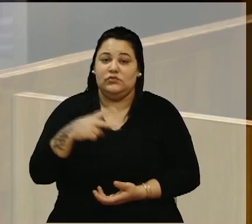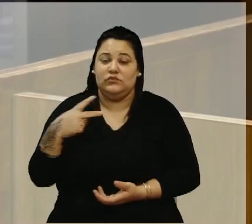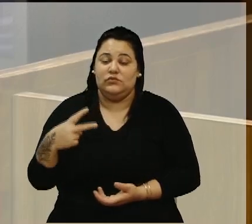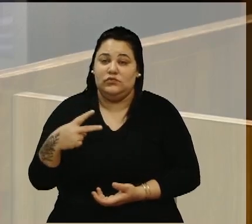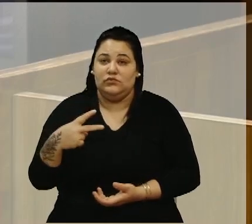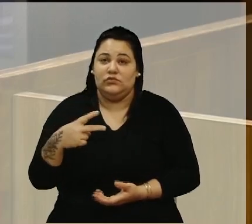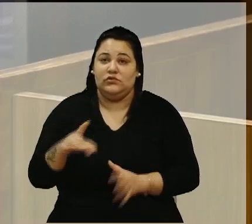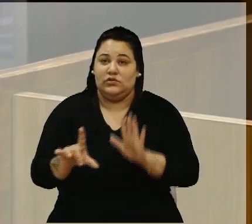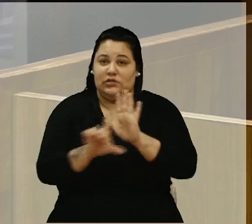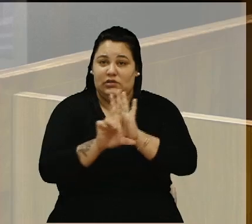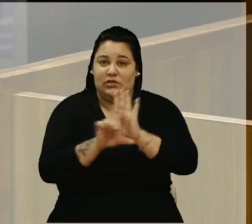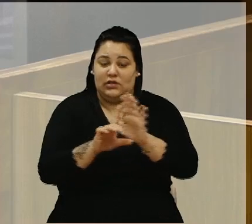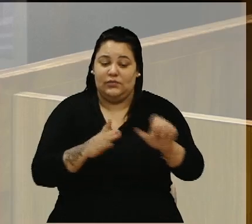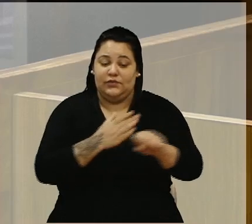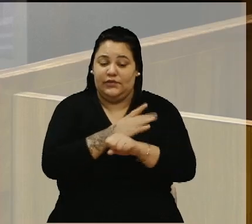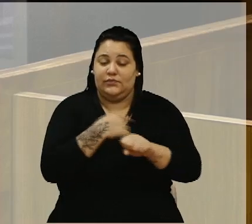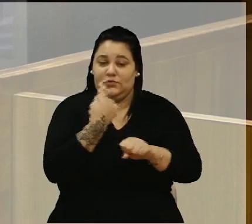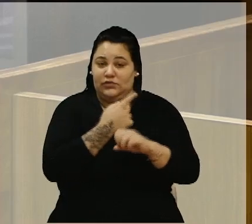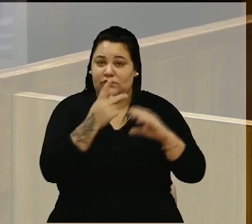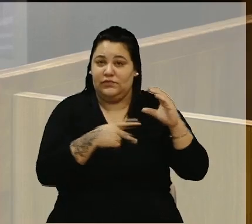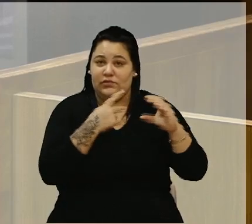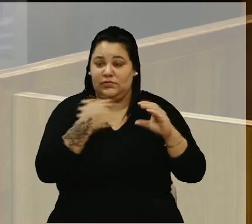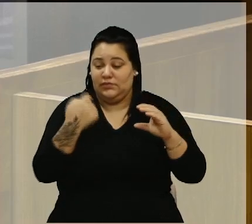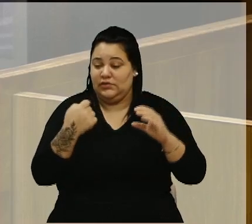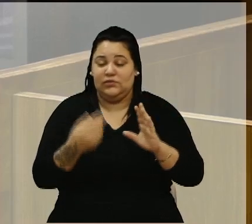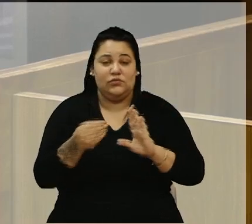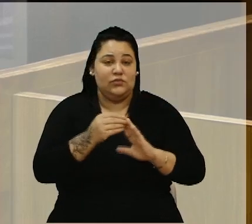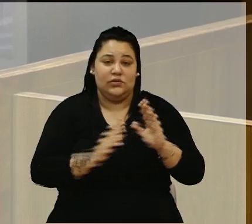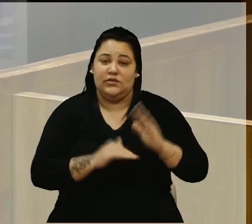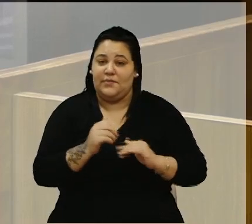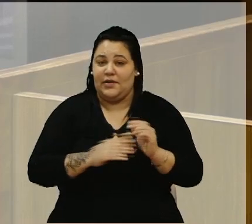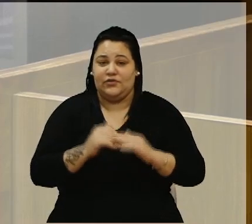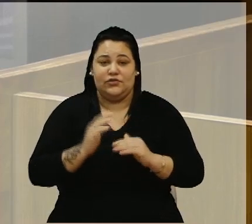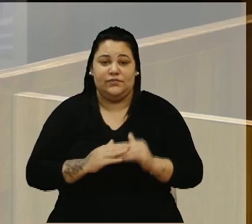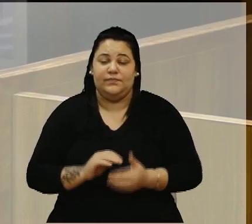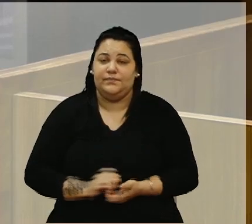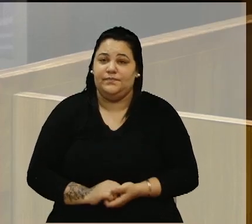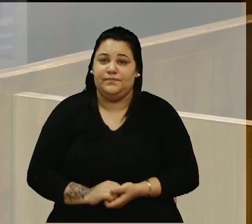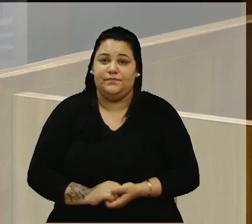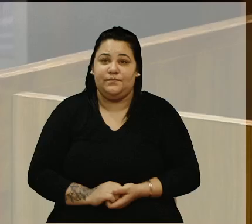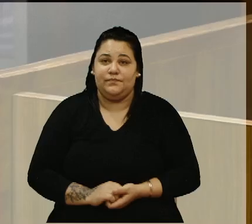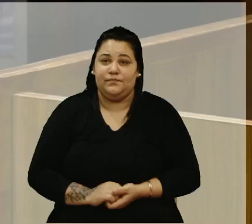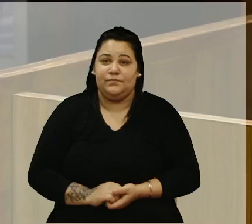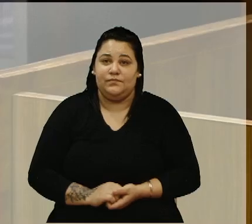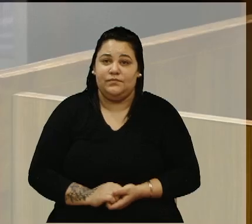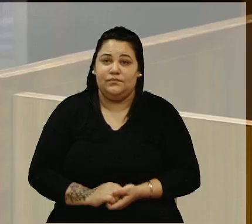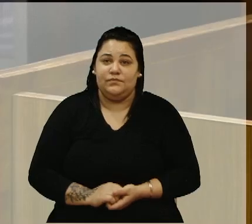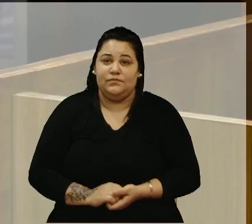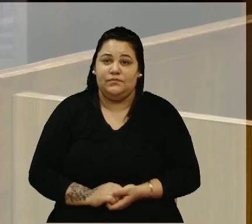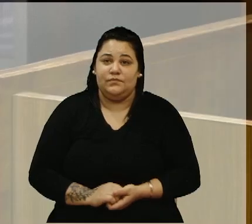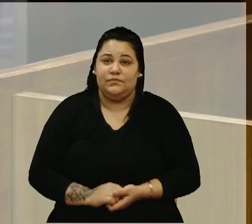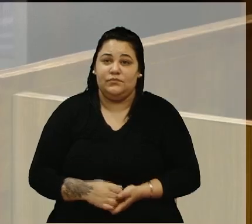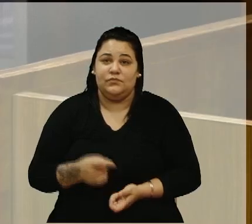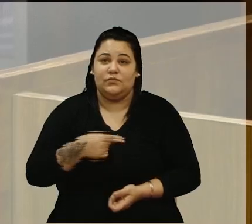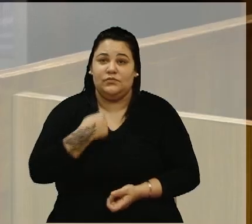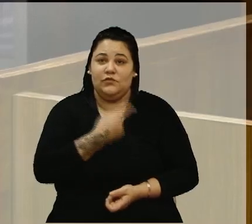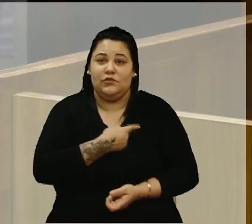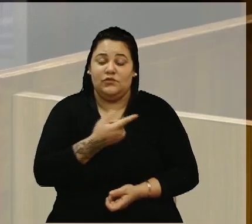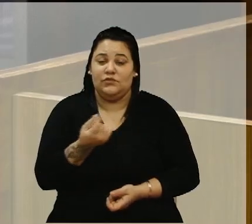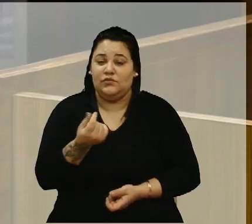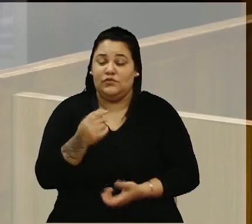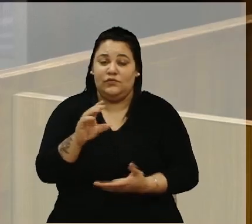a lei aprovada por essa casa, tem que ser colocada em prática. Nós só com mais recursos vamos conseguir